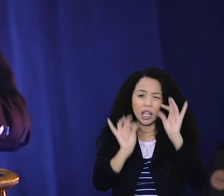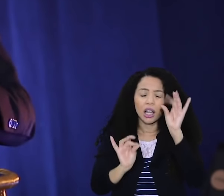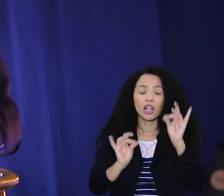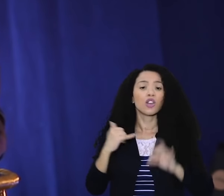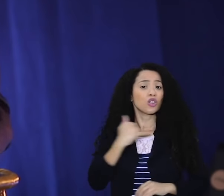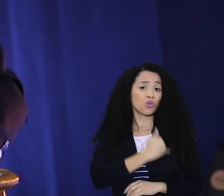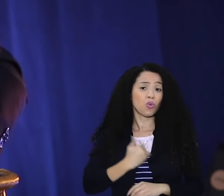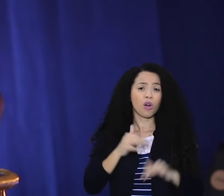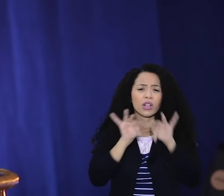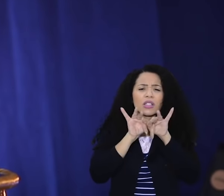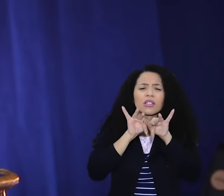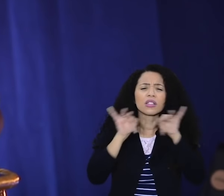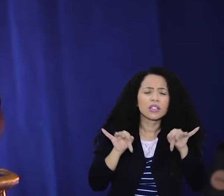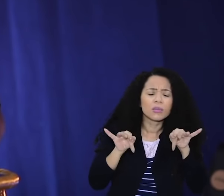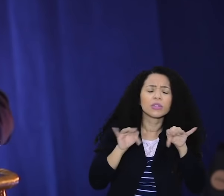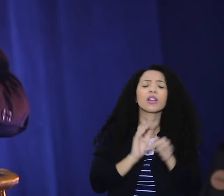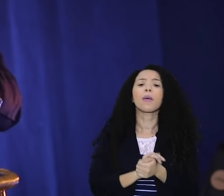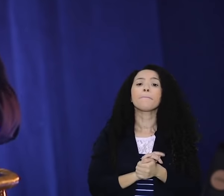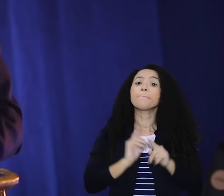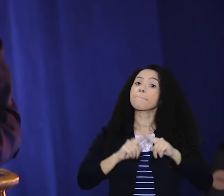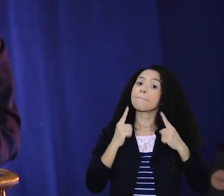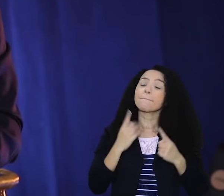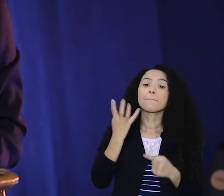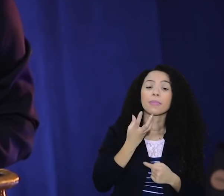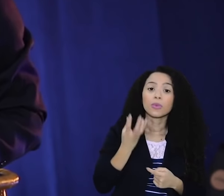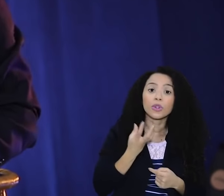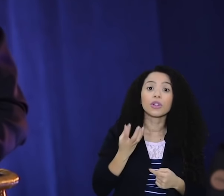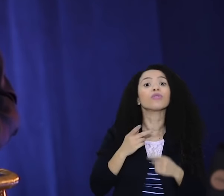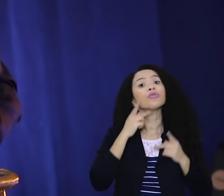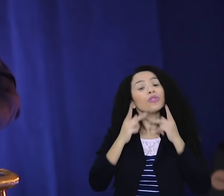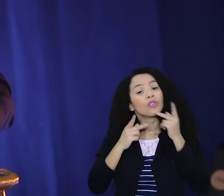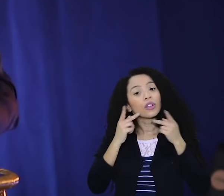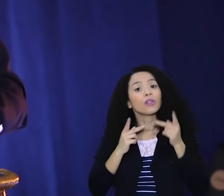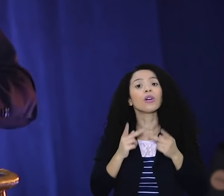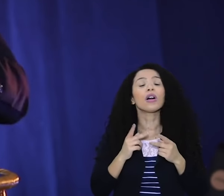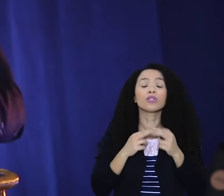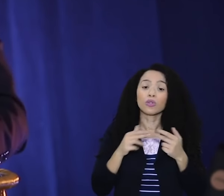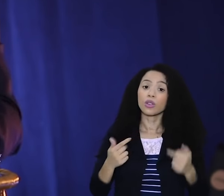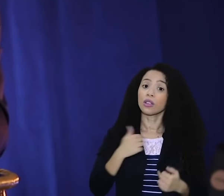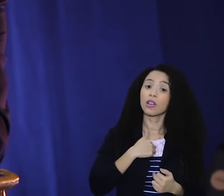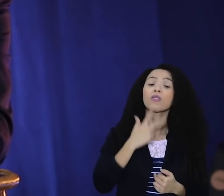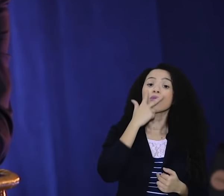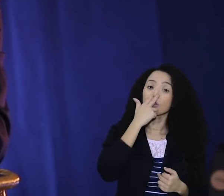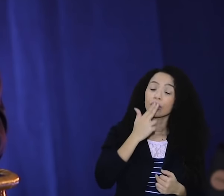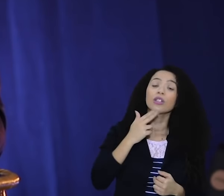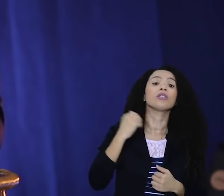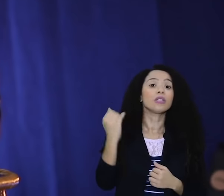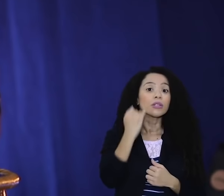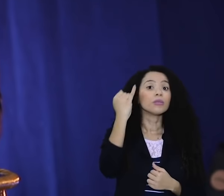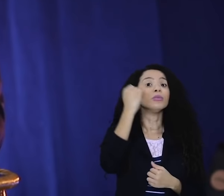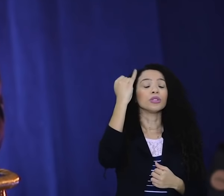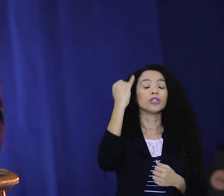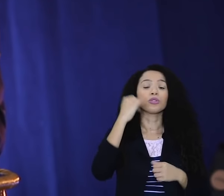mais sucinto nessa passagem. Entretanto, eu quero, dentro desse foco de João, abordar aquilo que eu achei de mais relevante